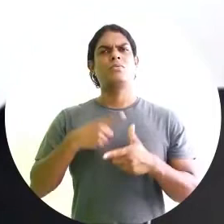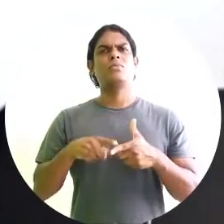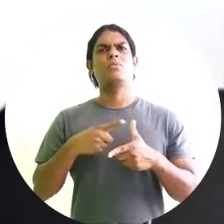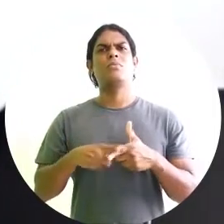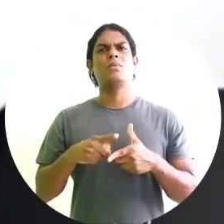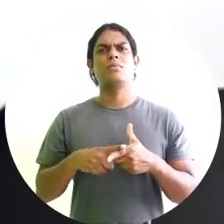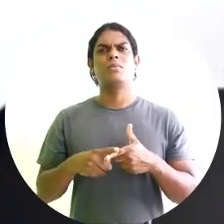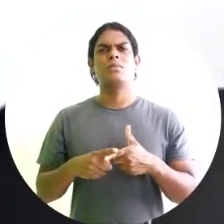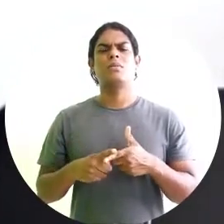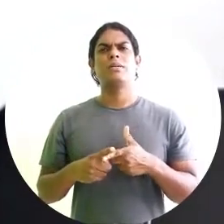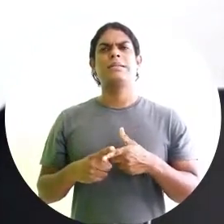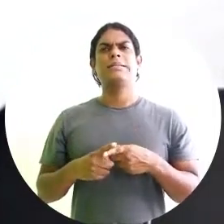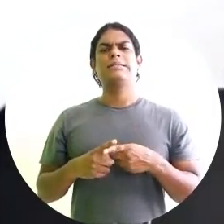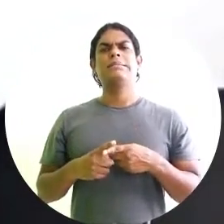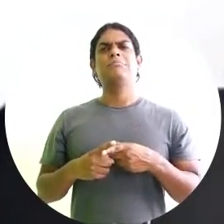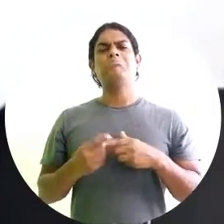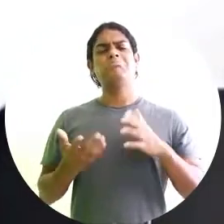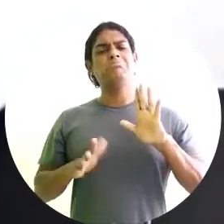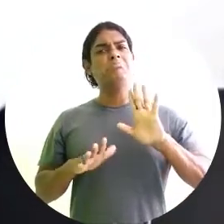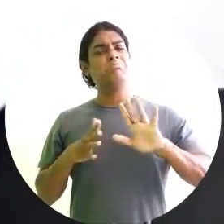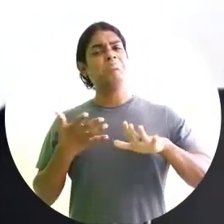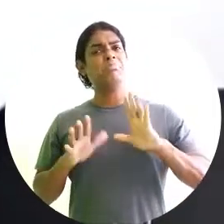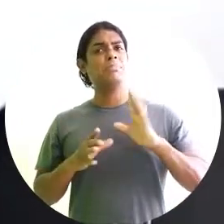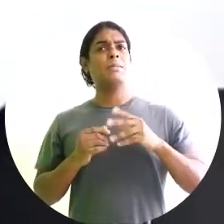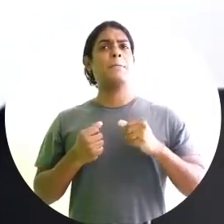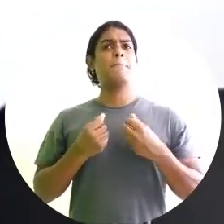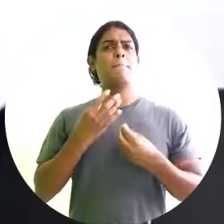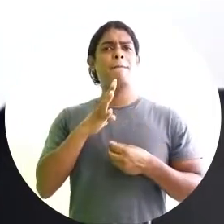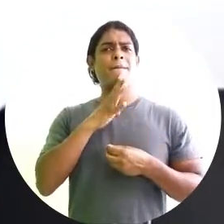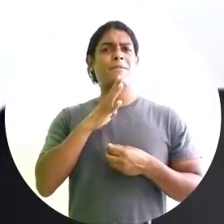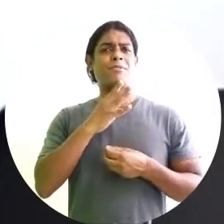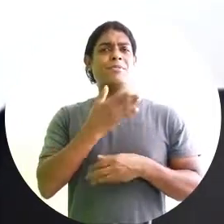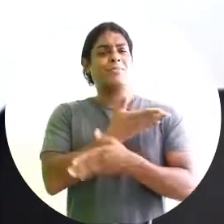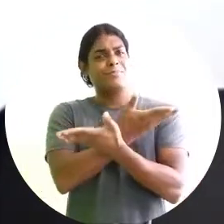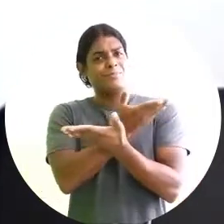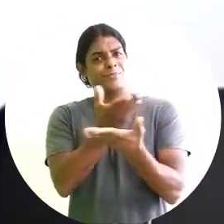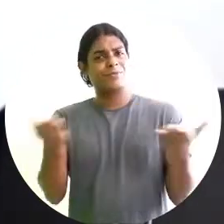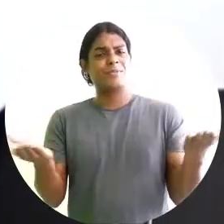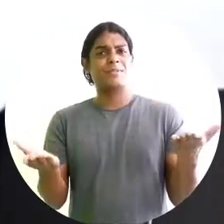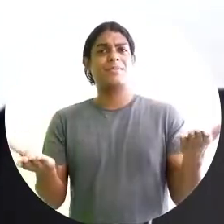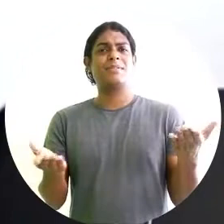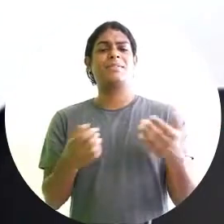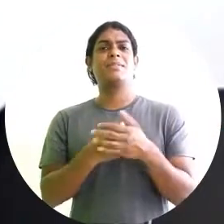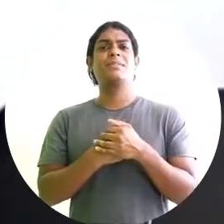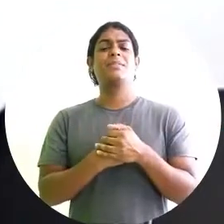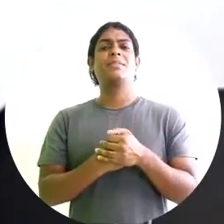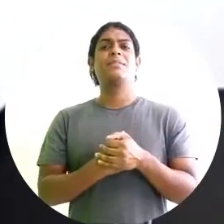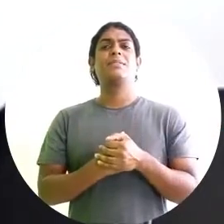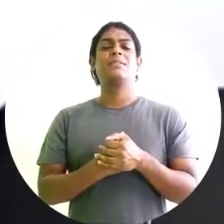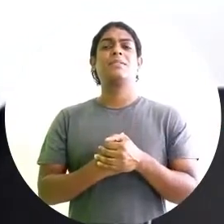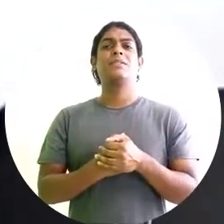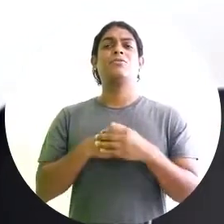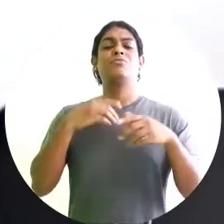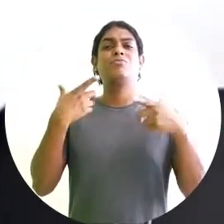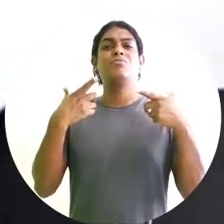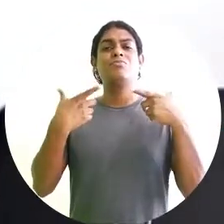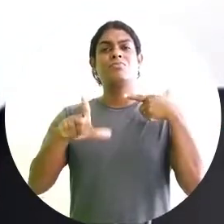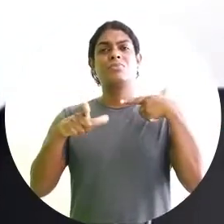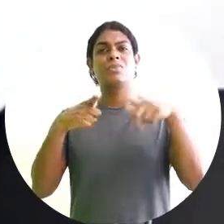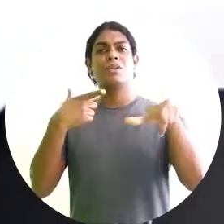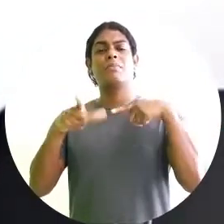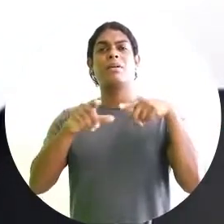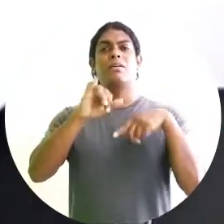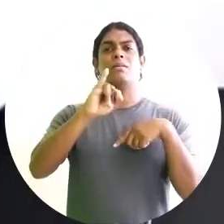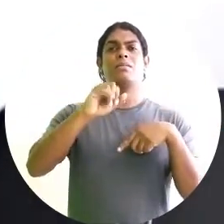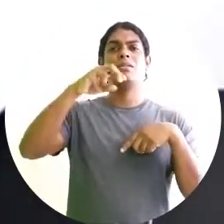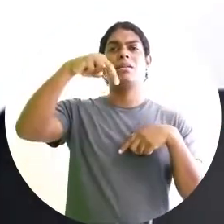outro que talvez seja também tão conhecido dos senhores, que é o trabalho formal. Ou seja,